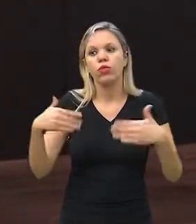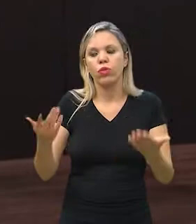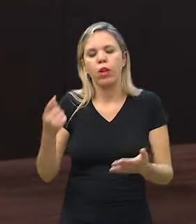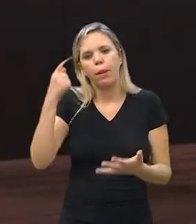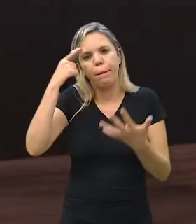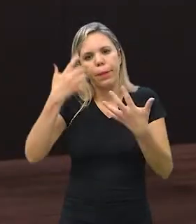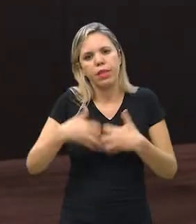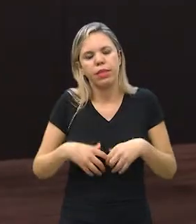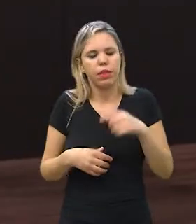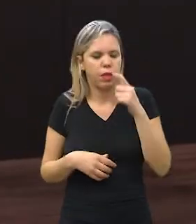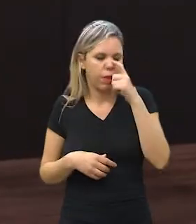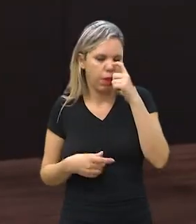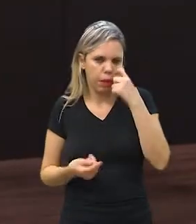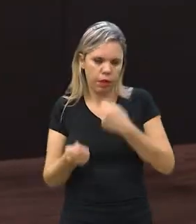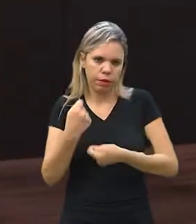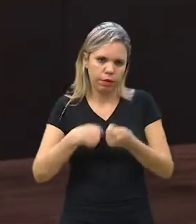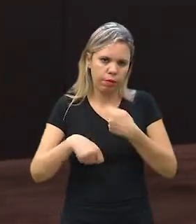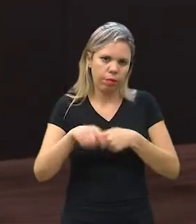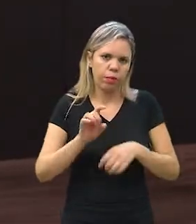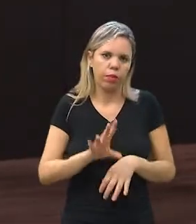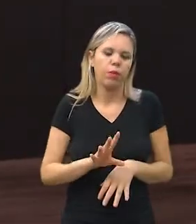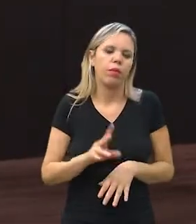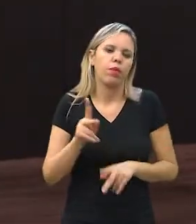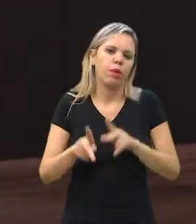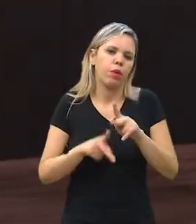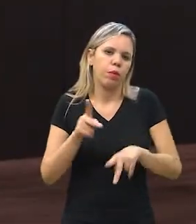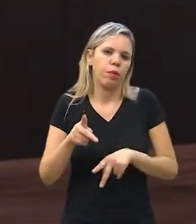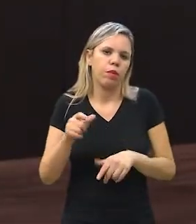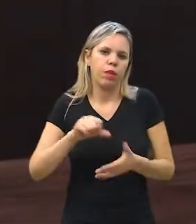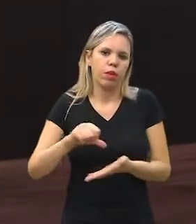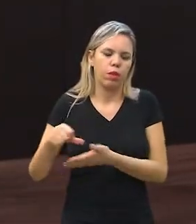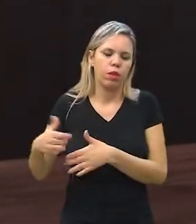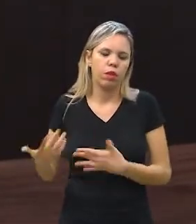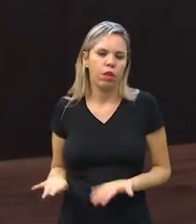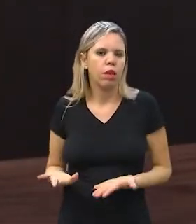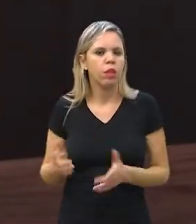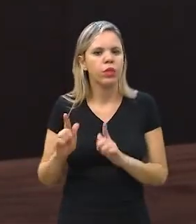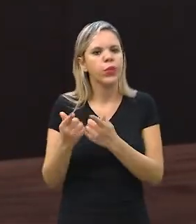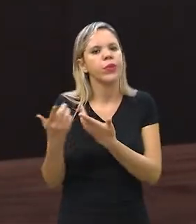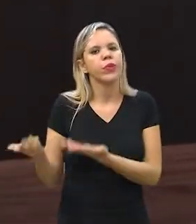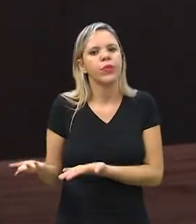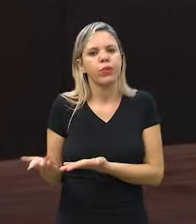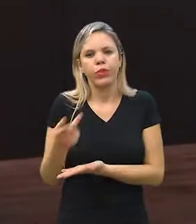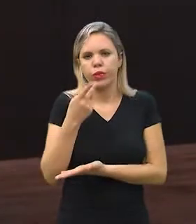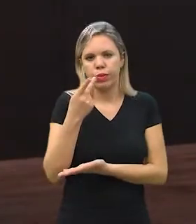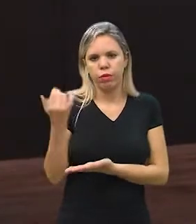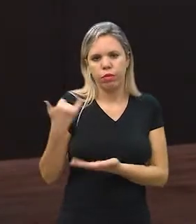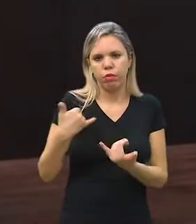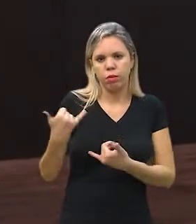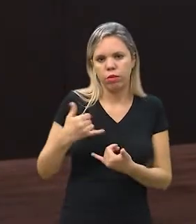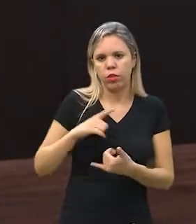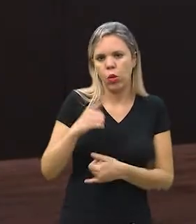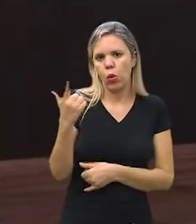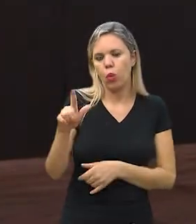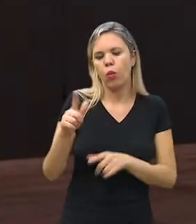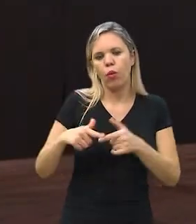fora, pensamos então, olha, eles fazem negócios só com o pessoal daquela região, daquele grupo. E você acaba de me falar que existe uma outra